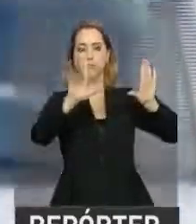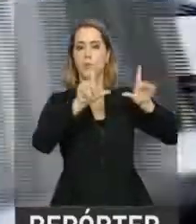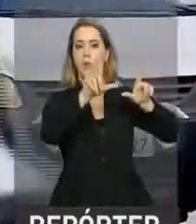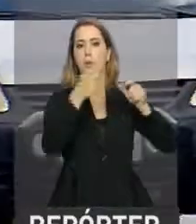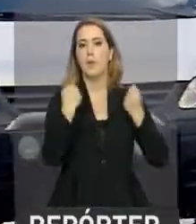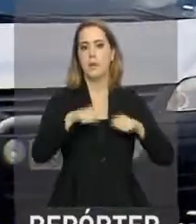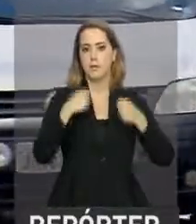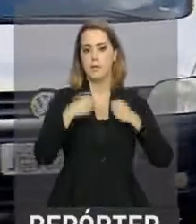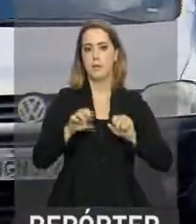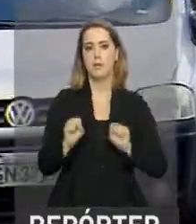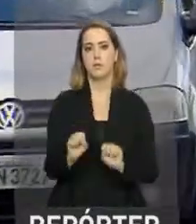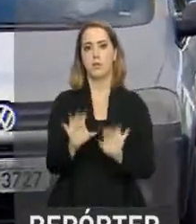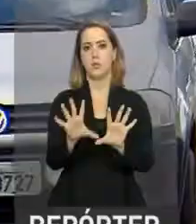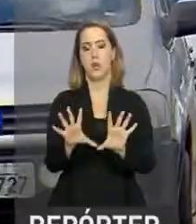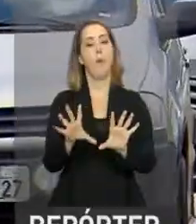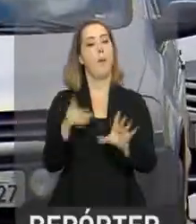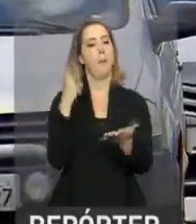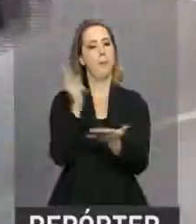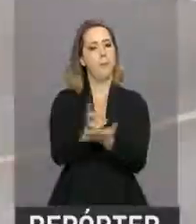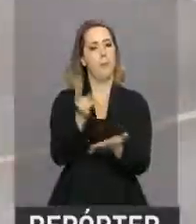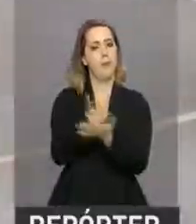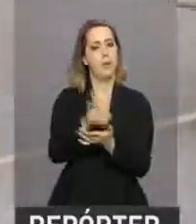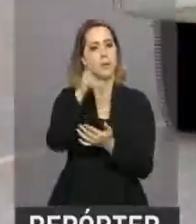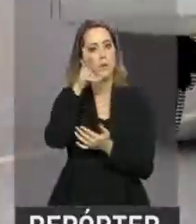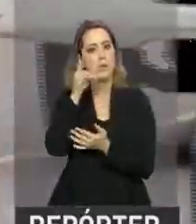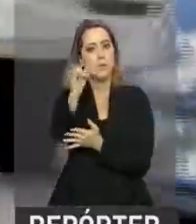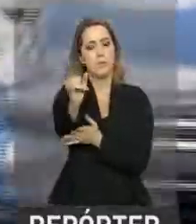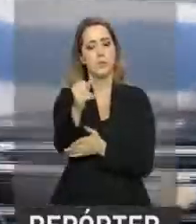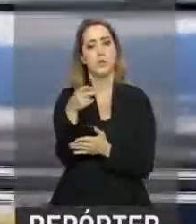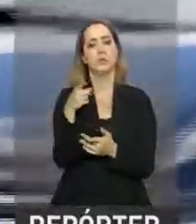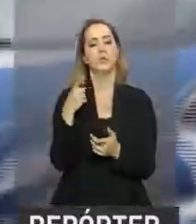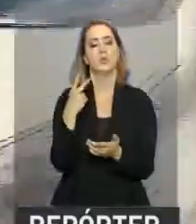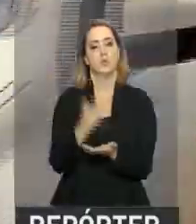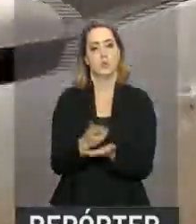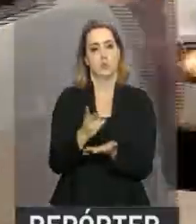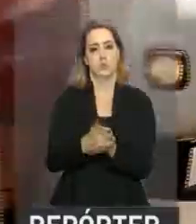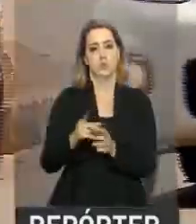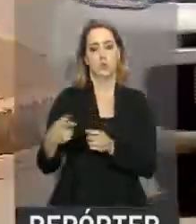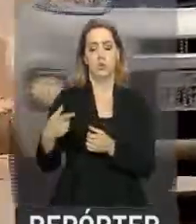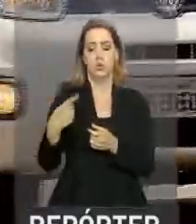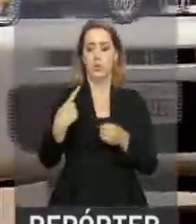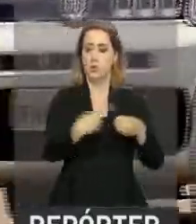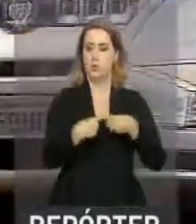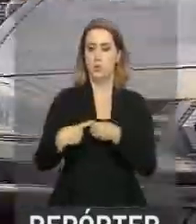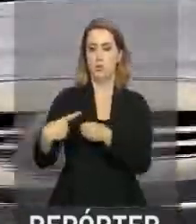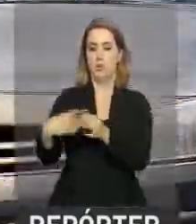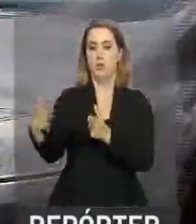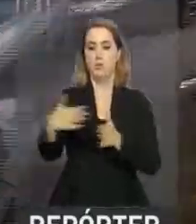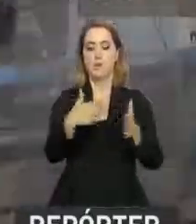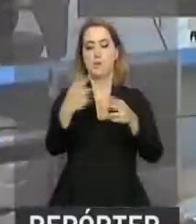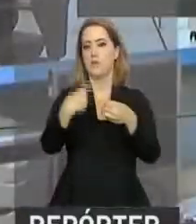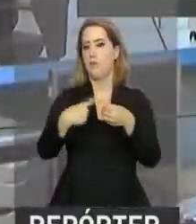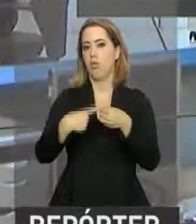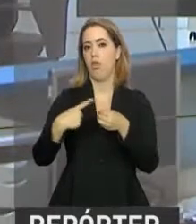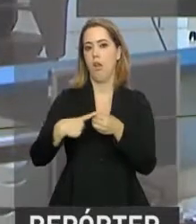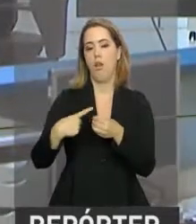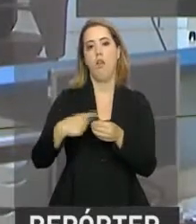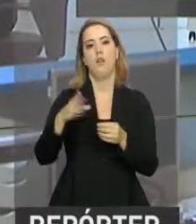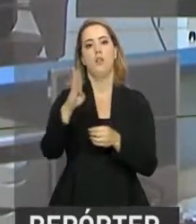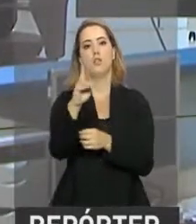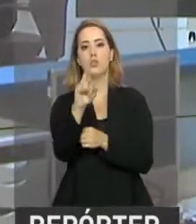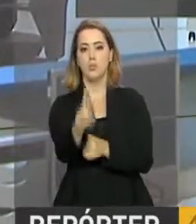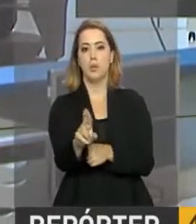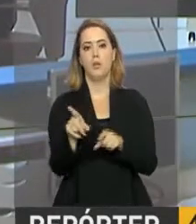usado mesmo durante o dia em todas as rodovias incluindo as que cortam trechos urbanos o descumprimento é considerado infração média